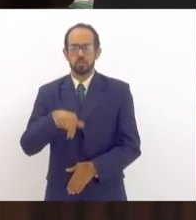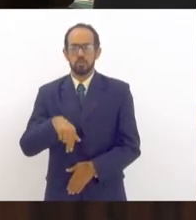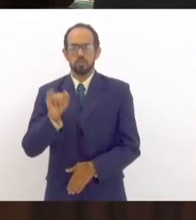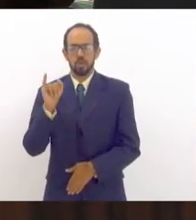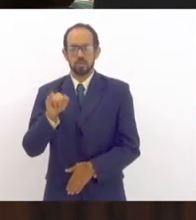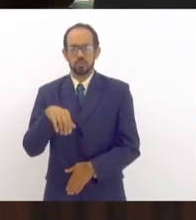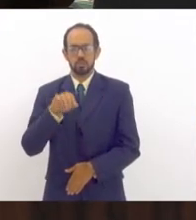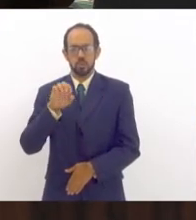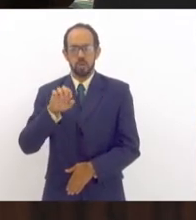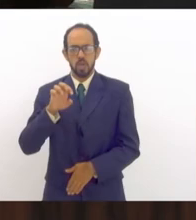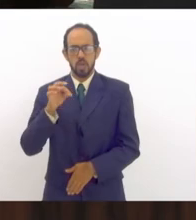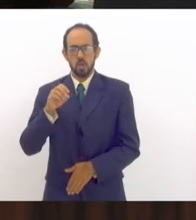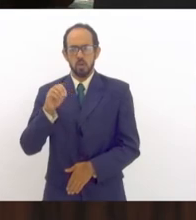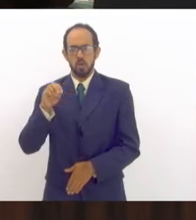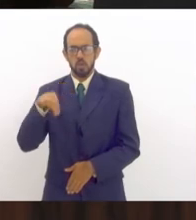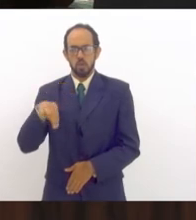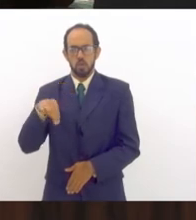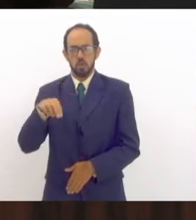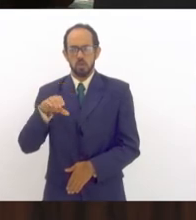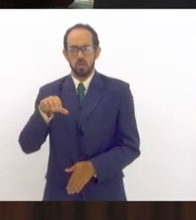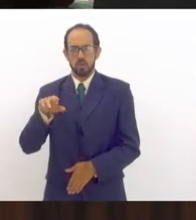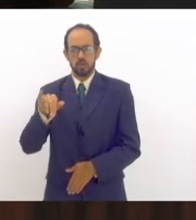Elton Cristo